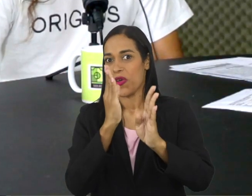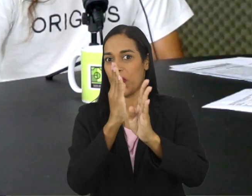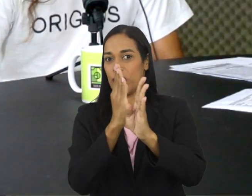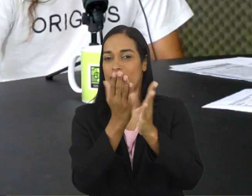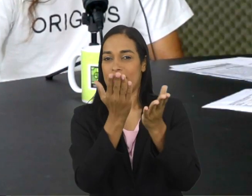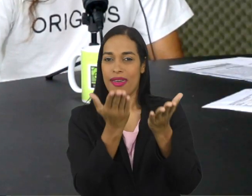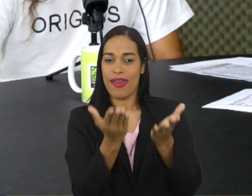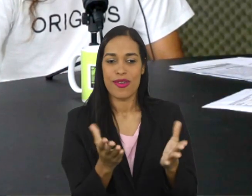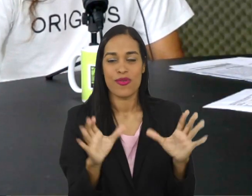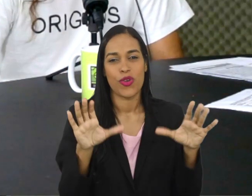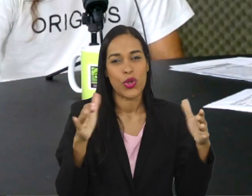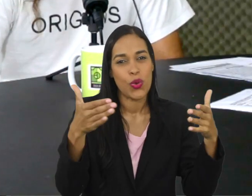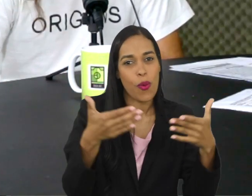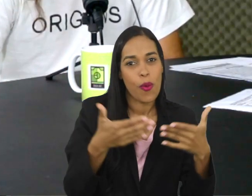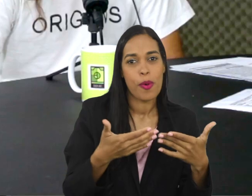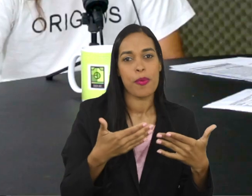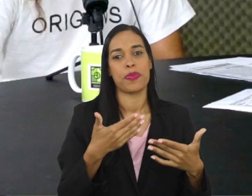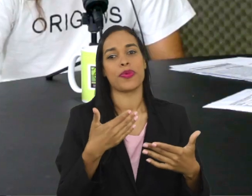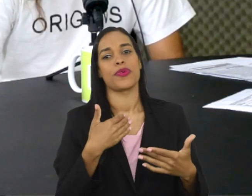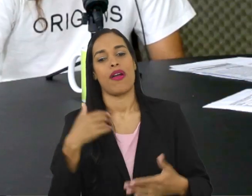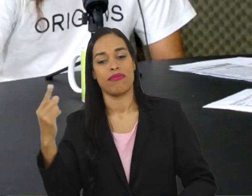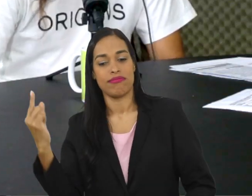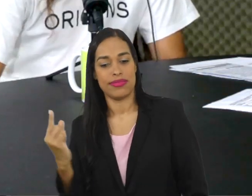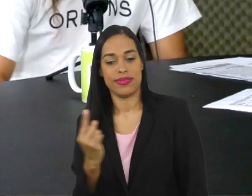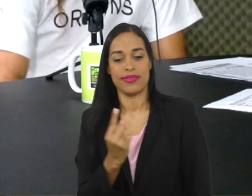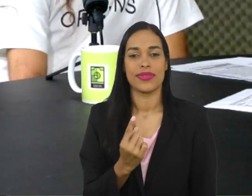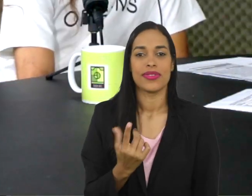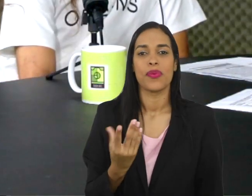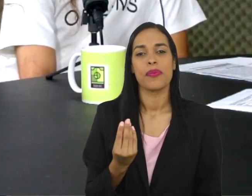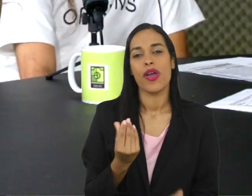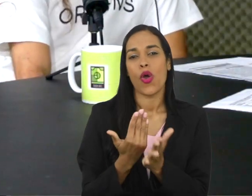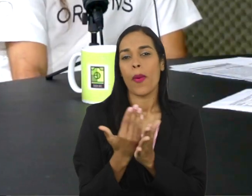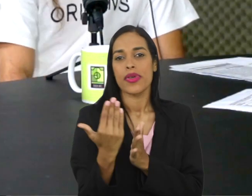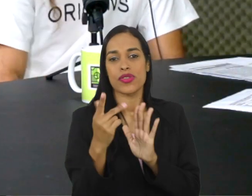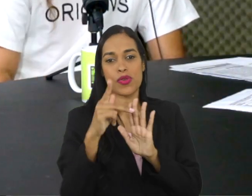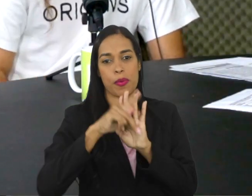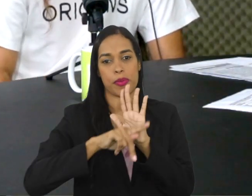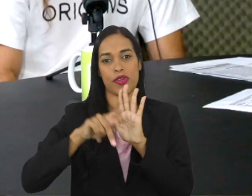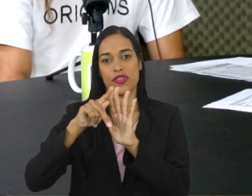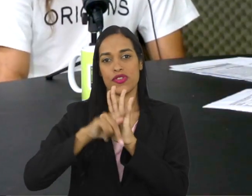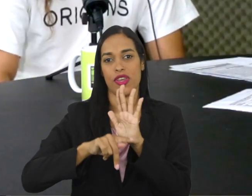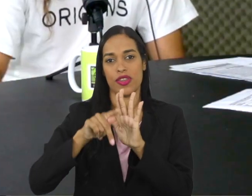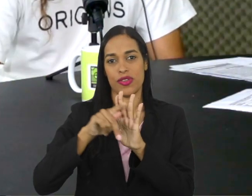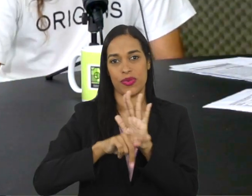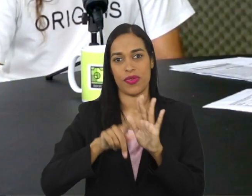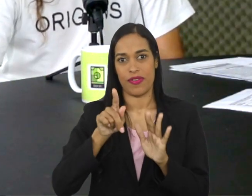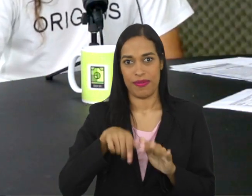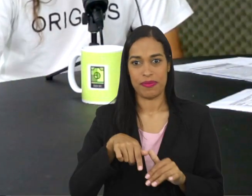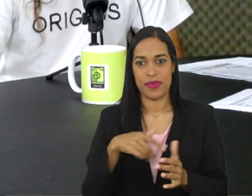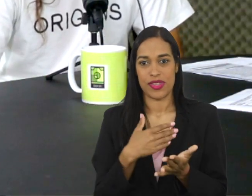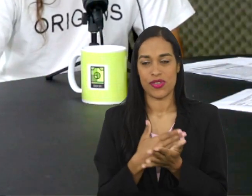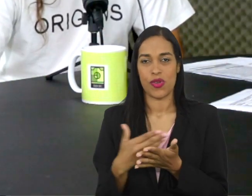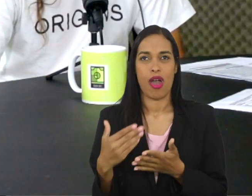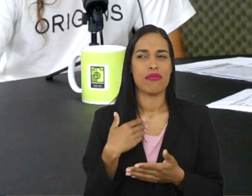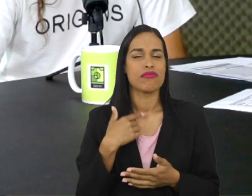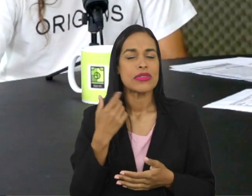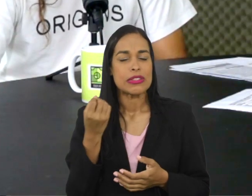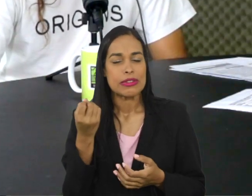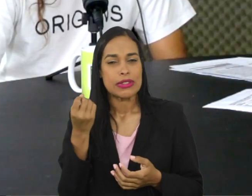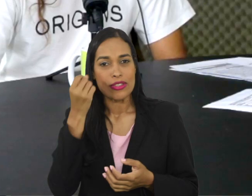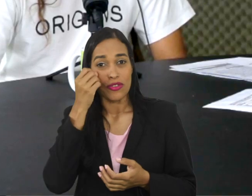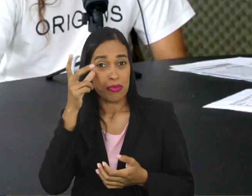encontrei meu nicho, né? Já tô em casa. E vocês, como é que começou o projeto? Começou ali, Vitor, o projeto? Te